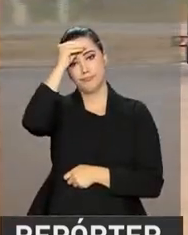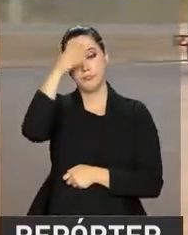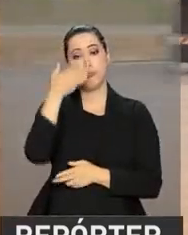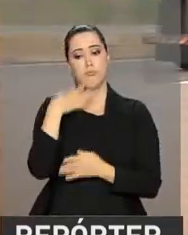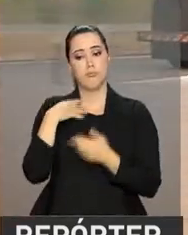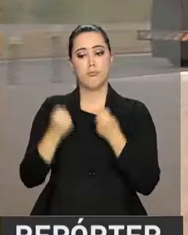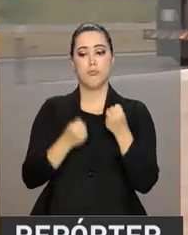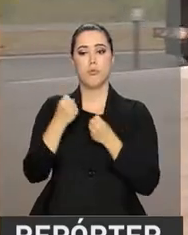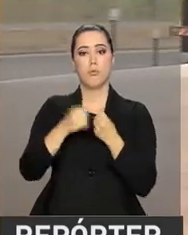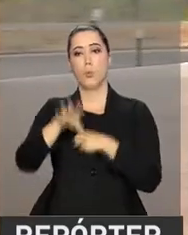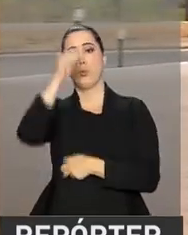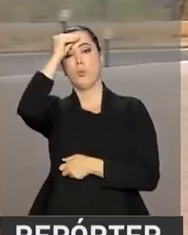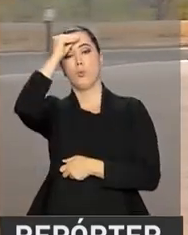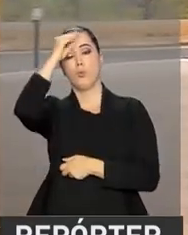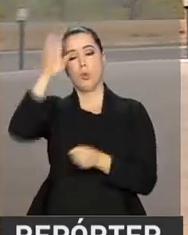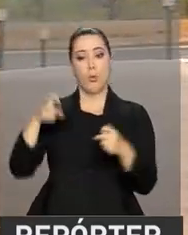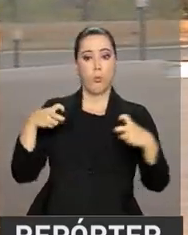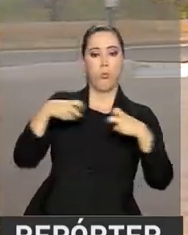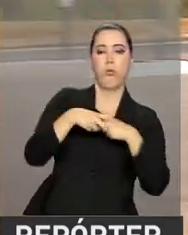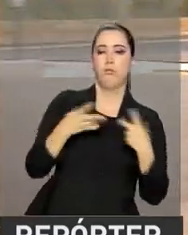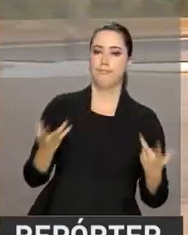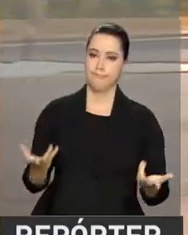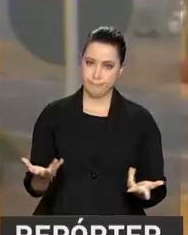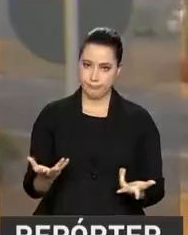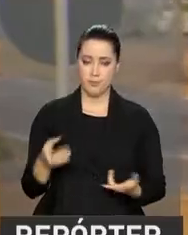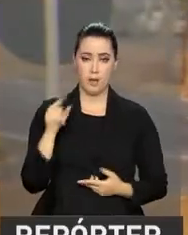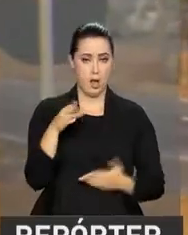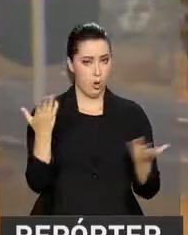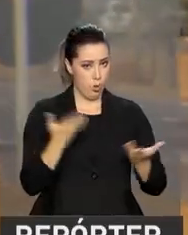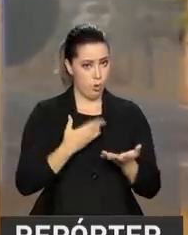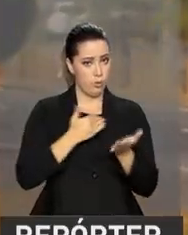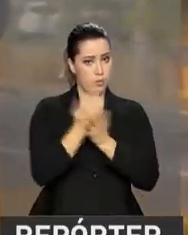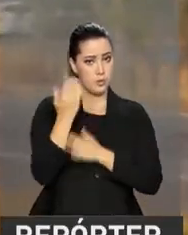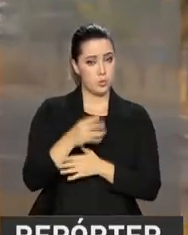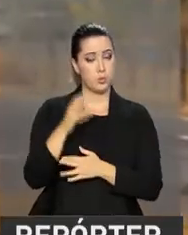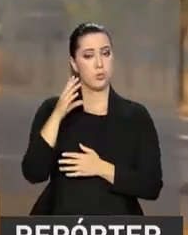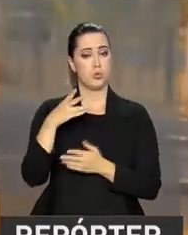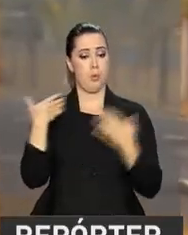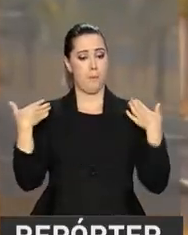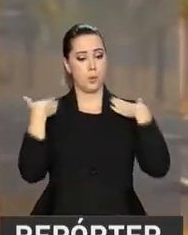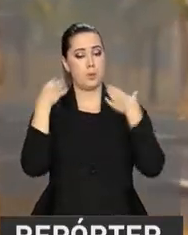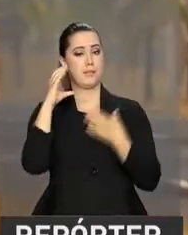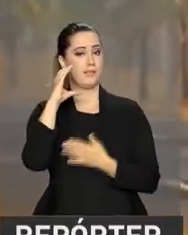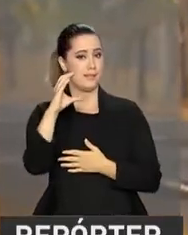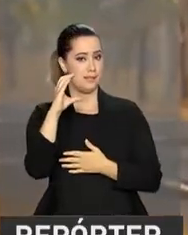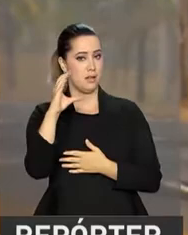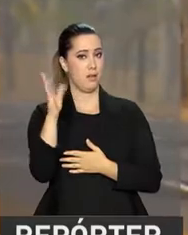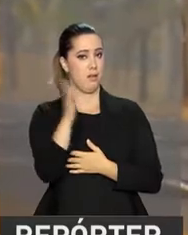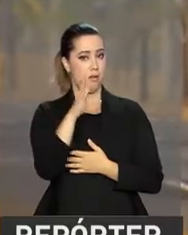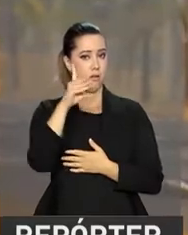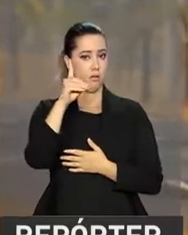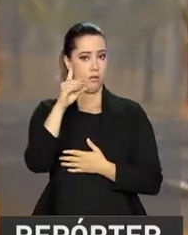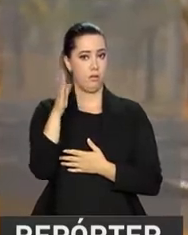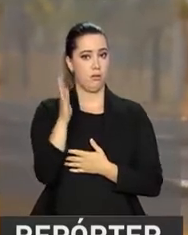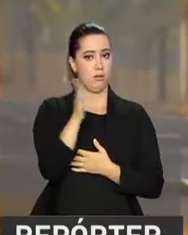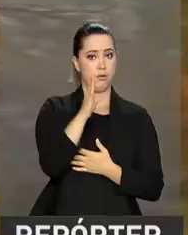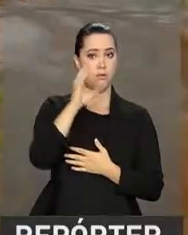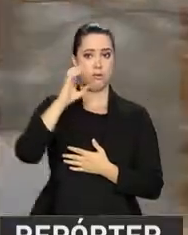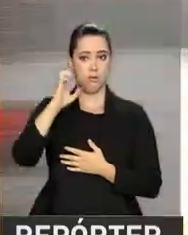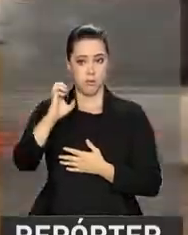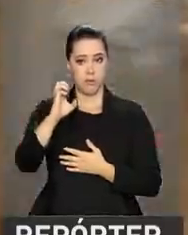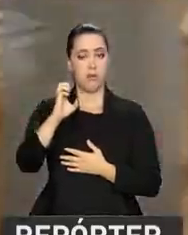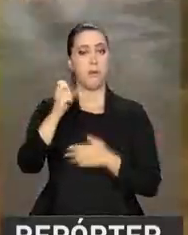ano começou a valer a exigência para que motoristas as categorias c d e e aptos a dirigir caminhões micro ônibus e ônibus